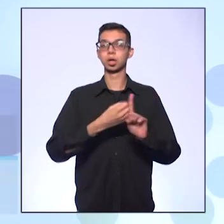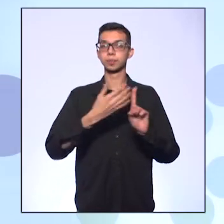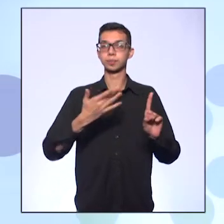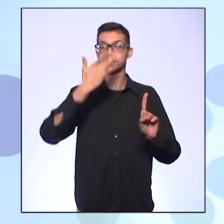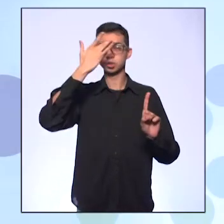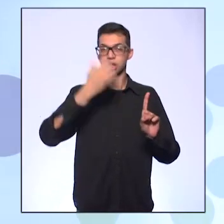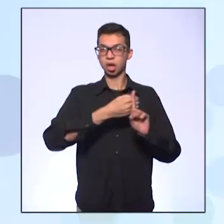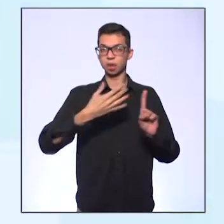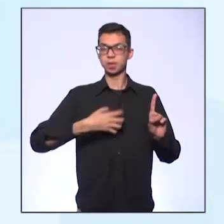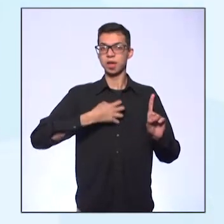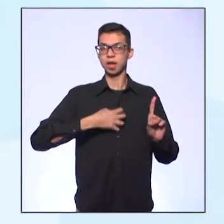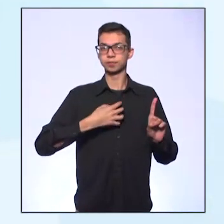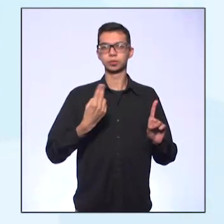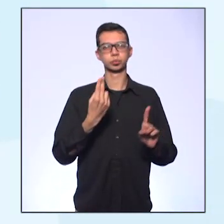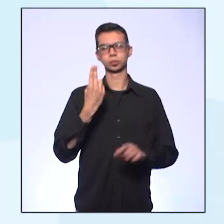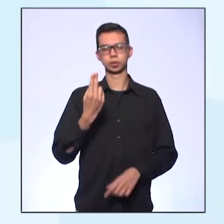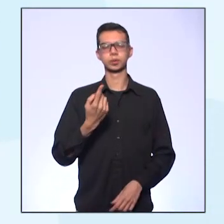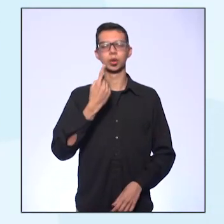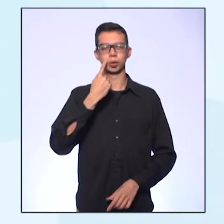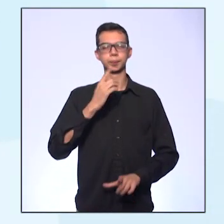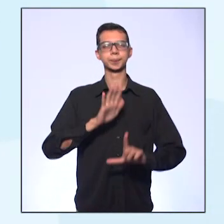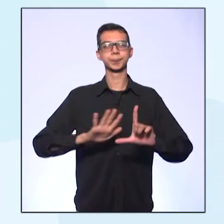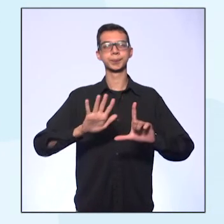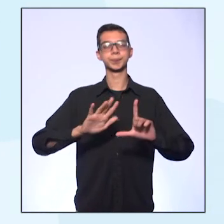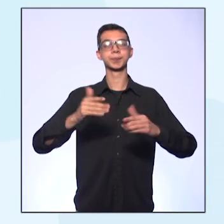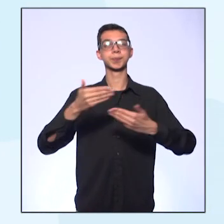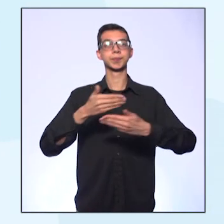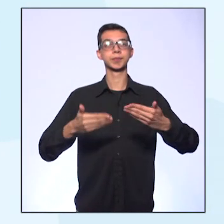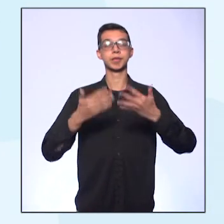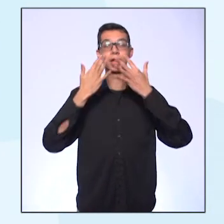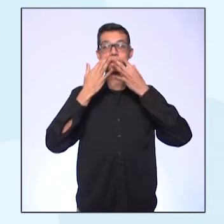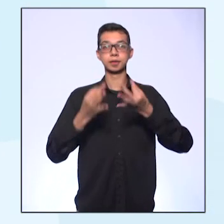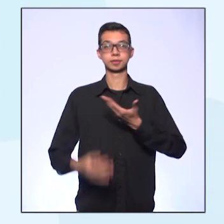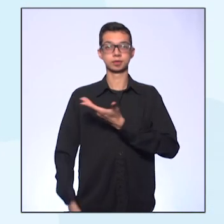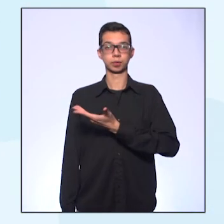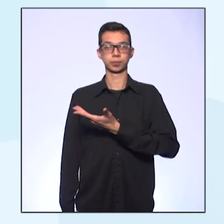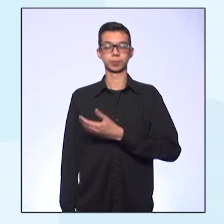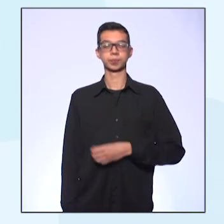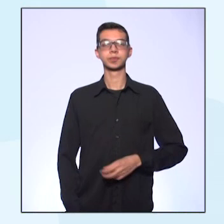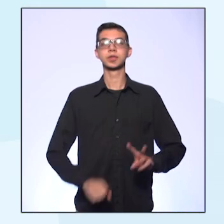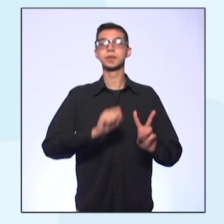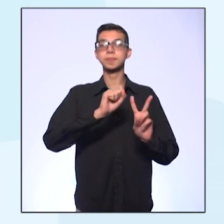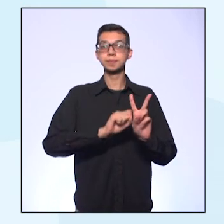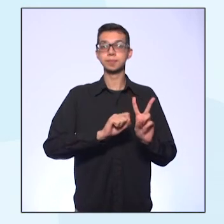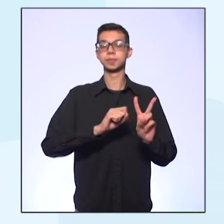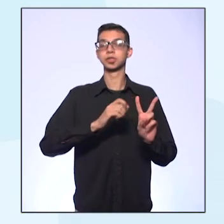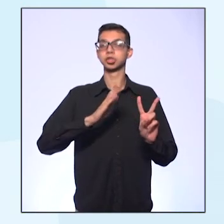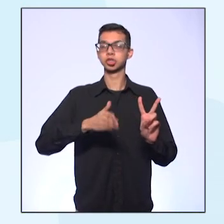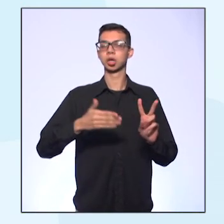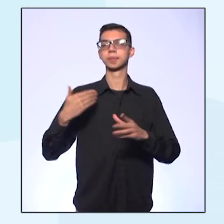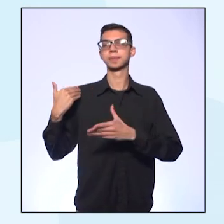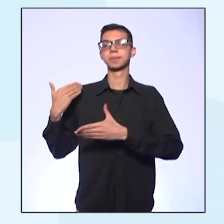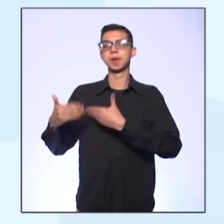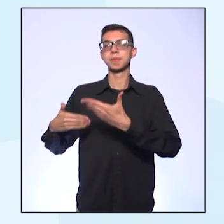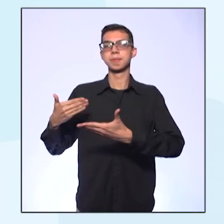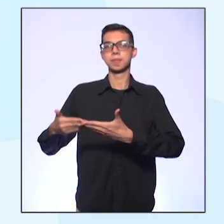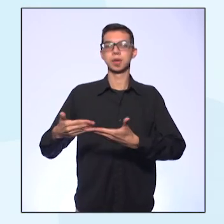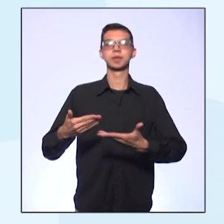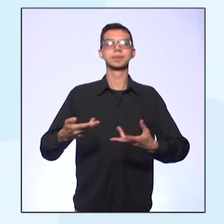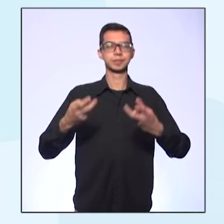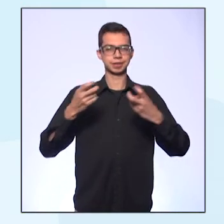Vamos lá, então, para o próximo slide. Ao longo do bimestre, analisamos exemplos de heroínas